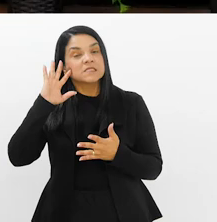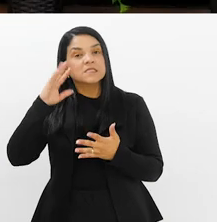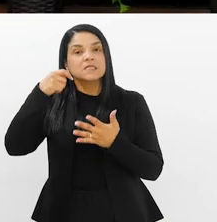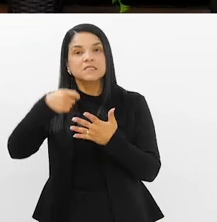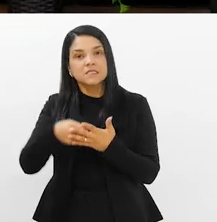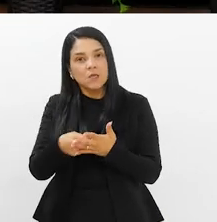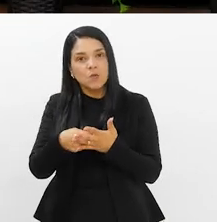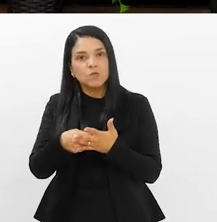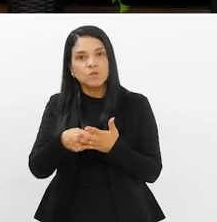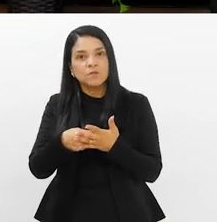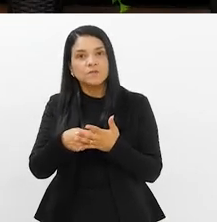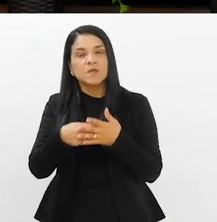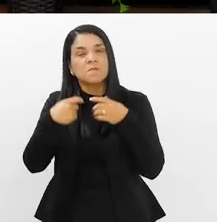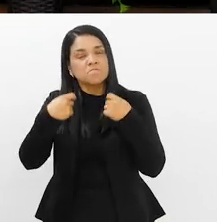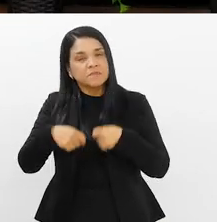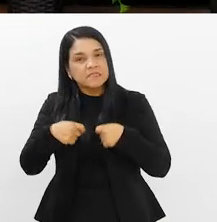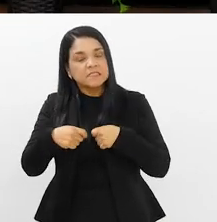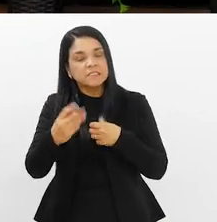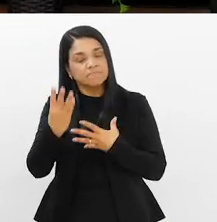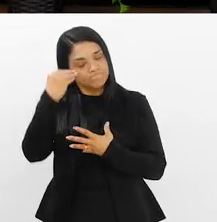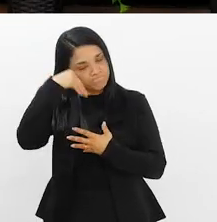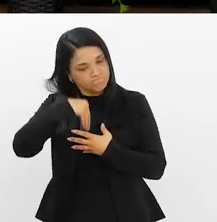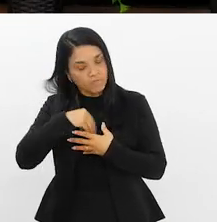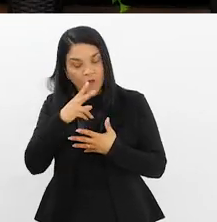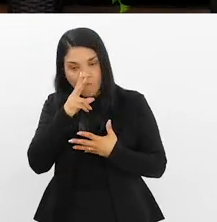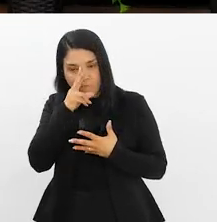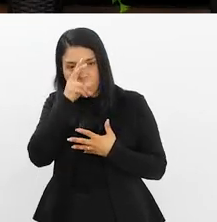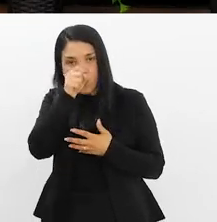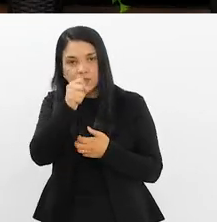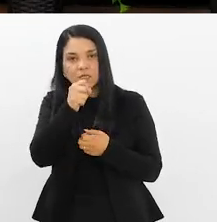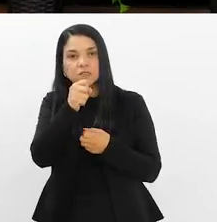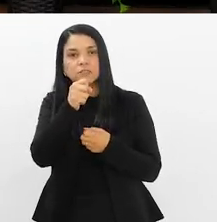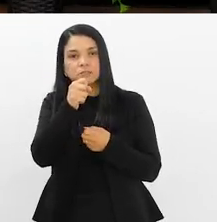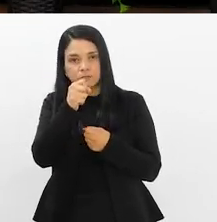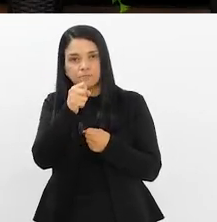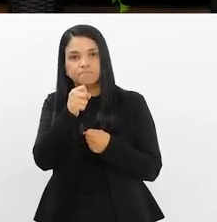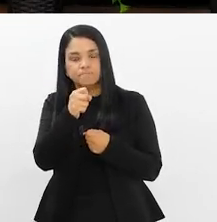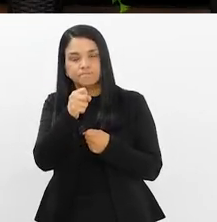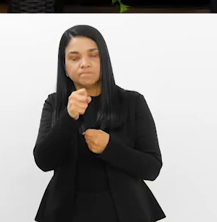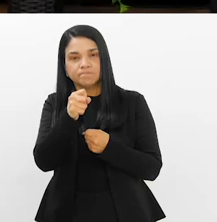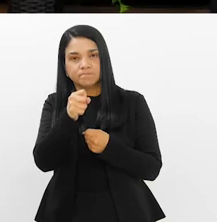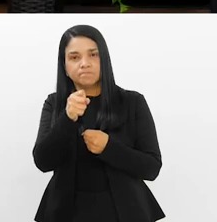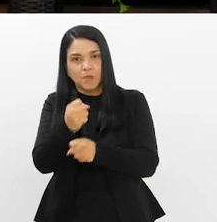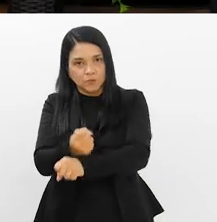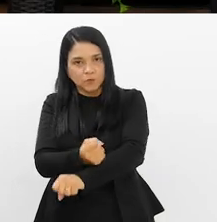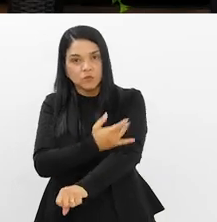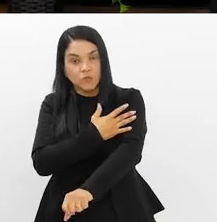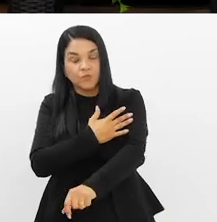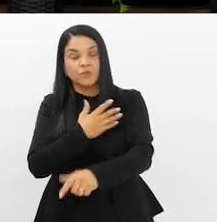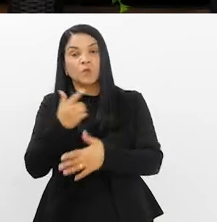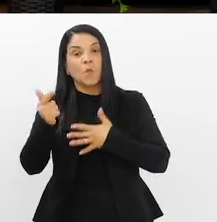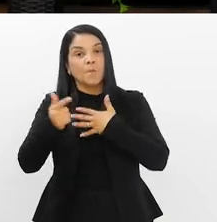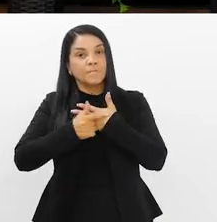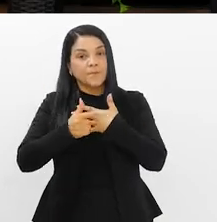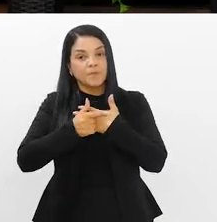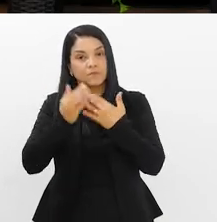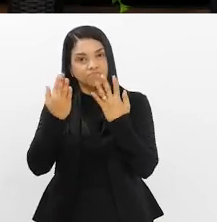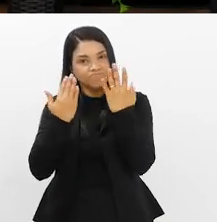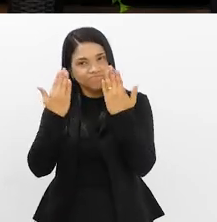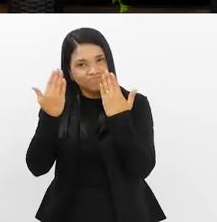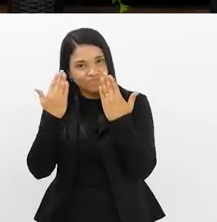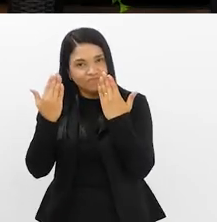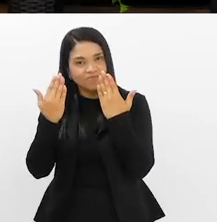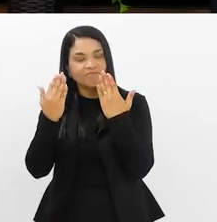Quando se toma uma decisão, é preciso estar fortalecido para sustentá-la, seja ela qual for. E um dos papéis